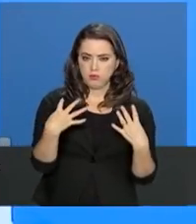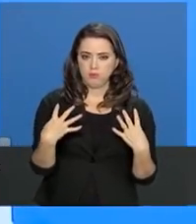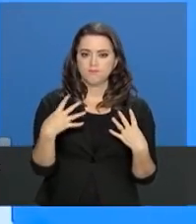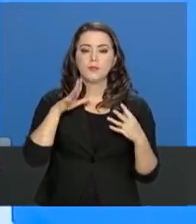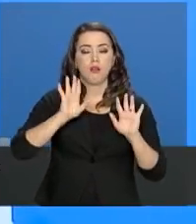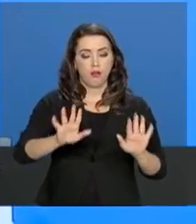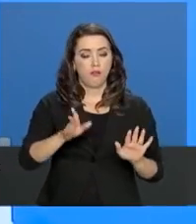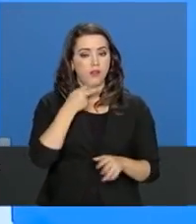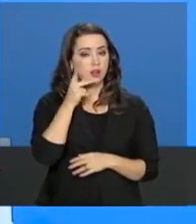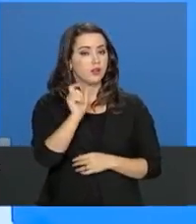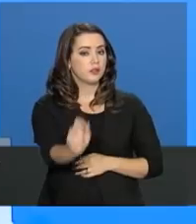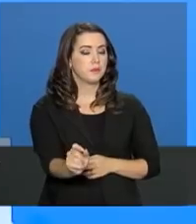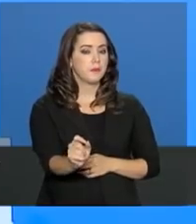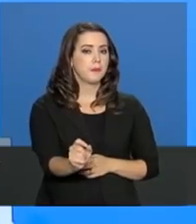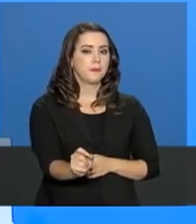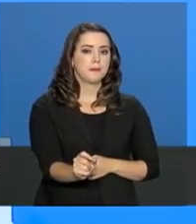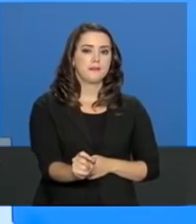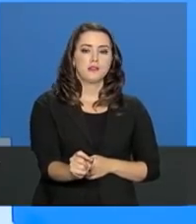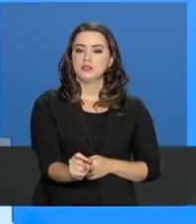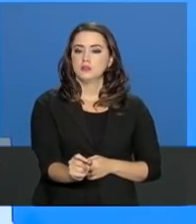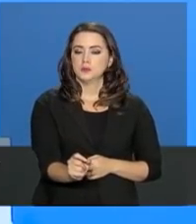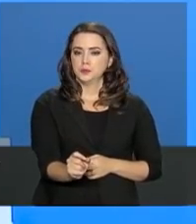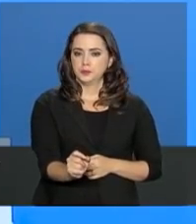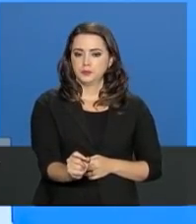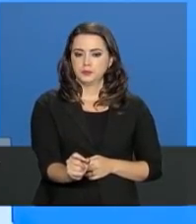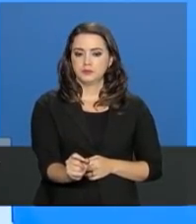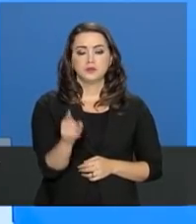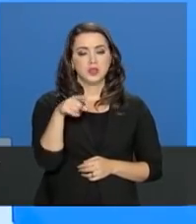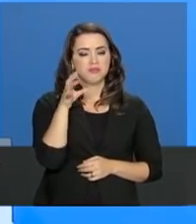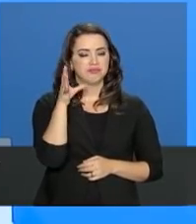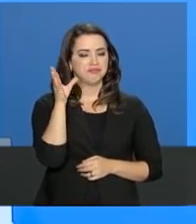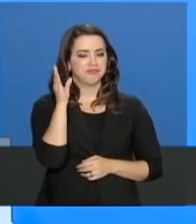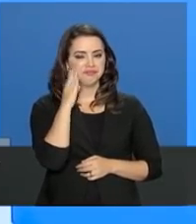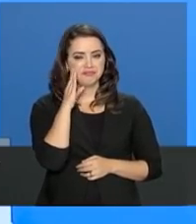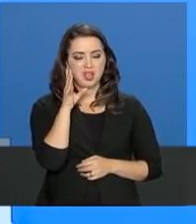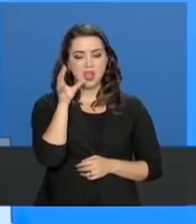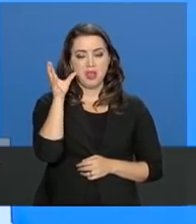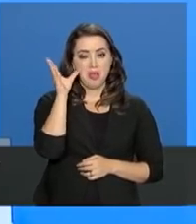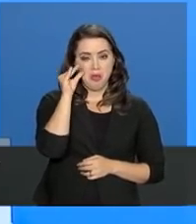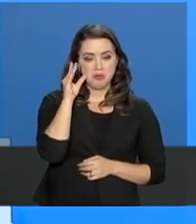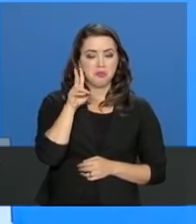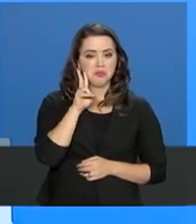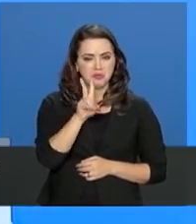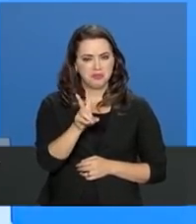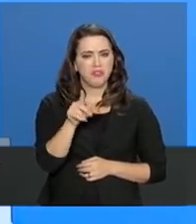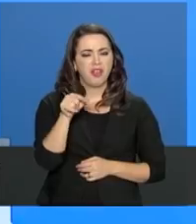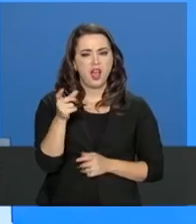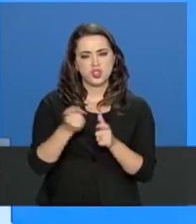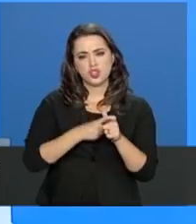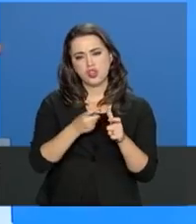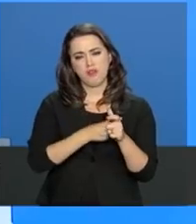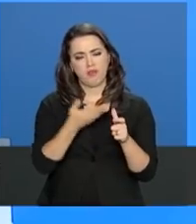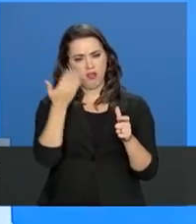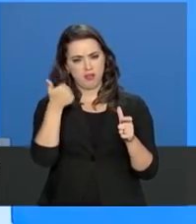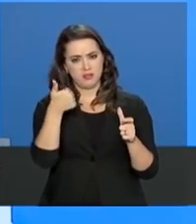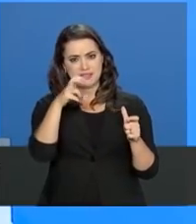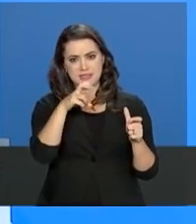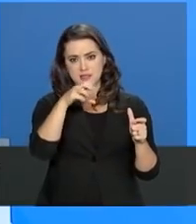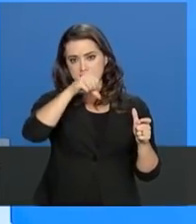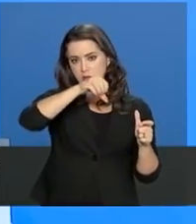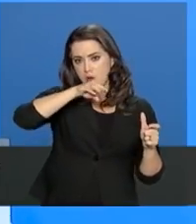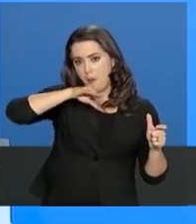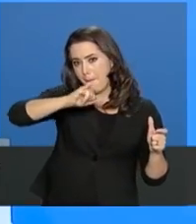eu quero aproveitar para dizer o seguinte interessante o déficit público neste ano a previsão é de 159 bilhões